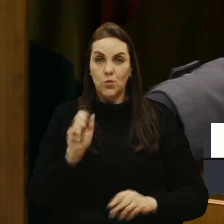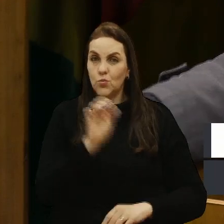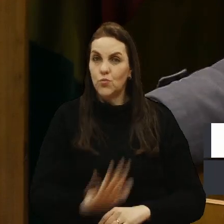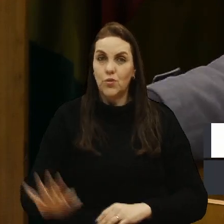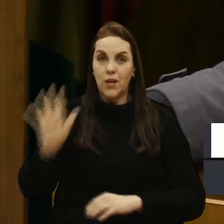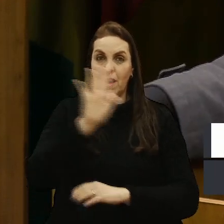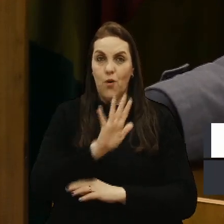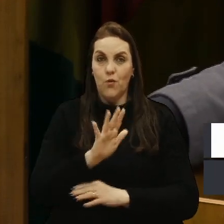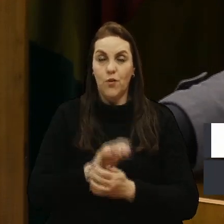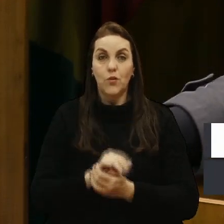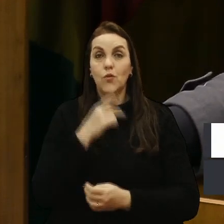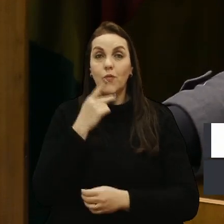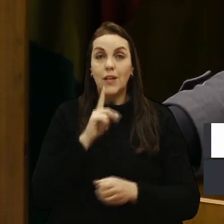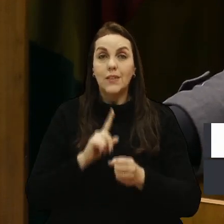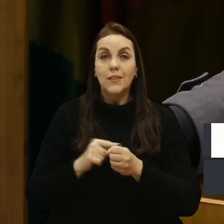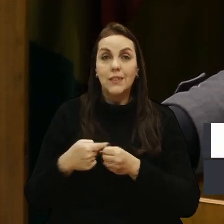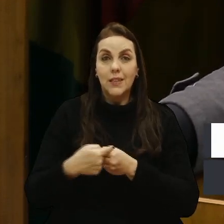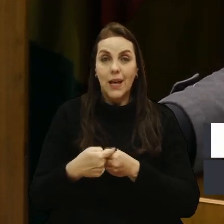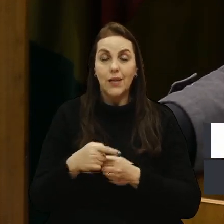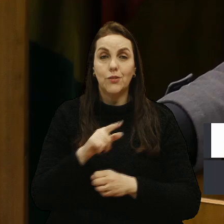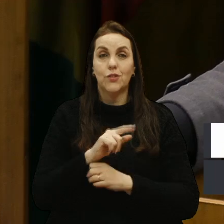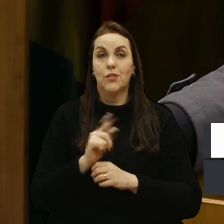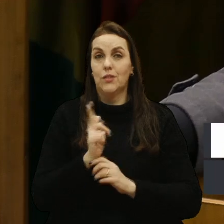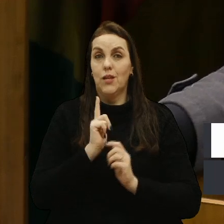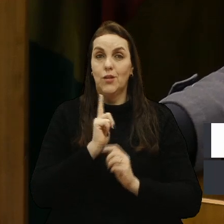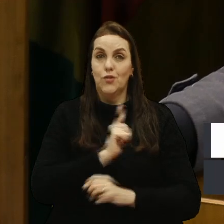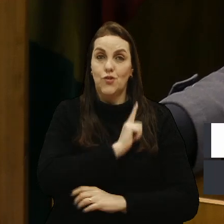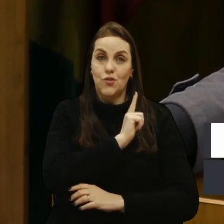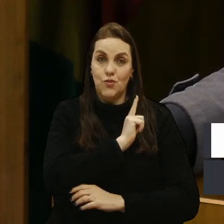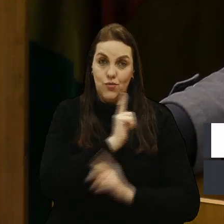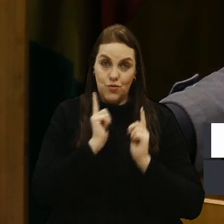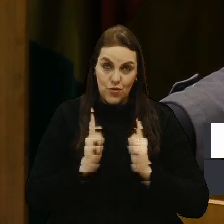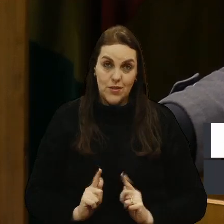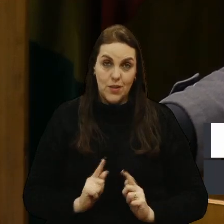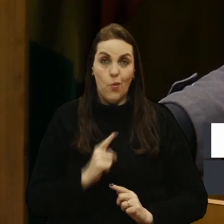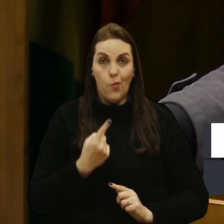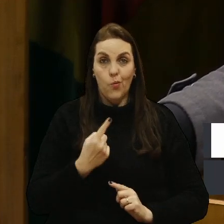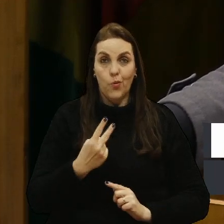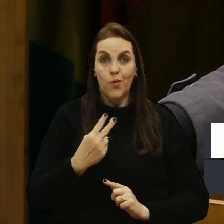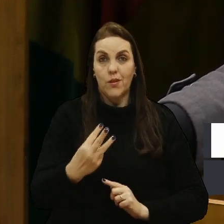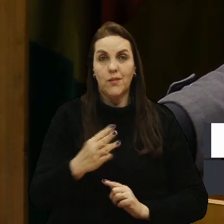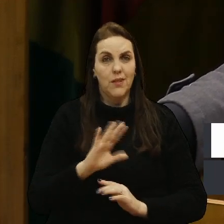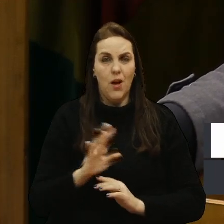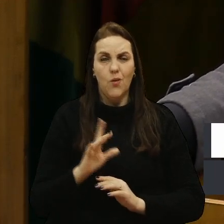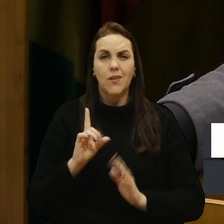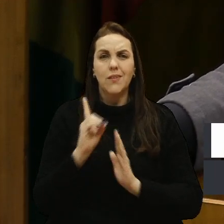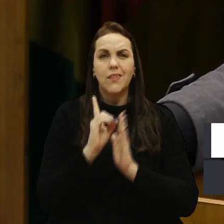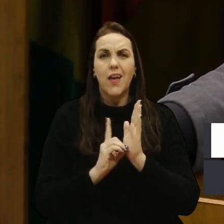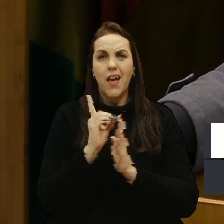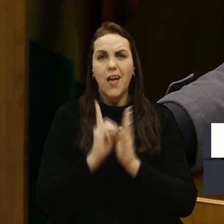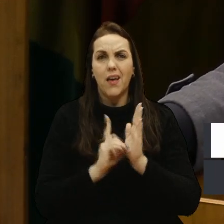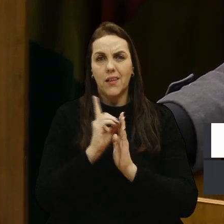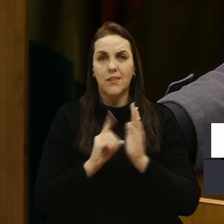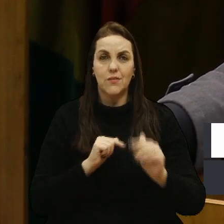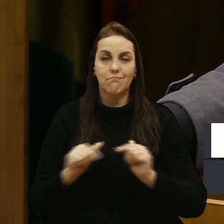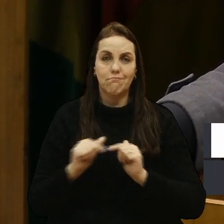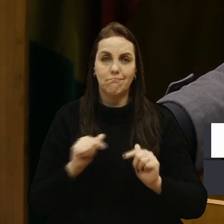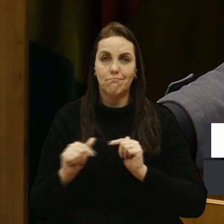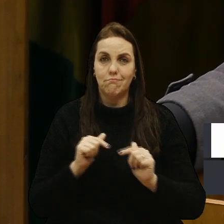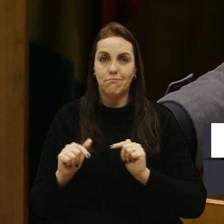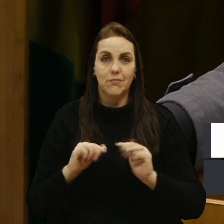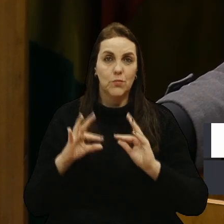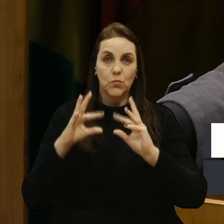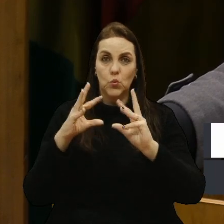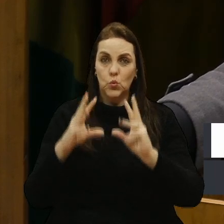estou falando necessariamente de 1 ou 2 gestões, 3 gestões, mas uma continuidade, décadas de trabalho e de atuação que